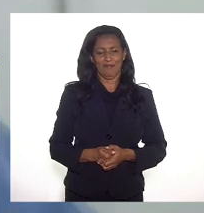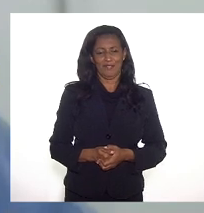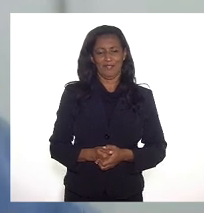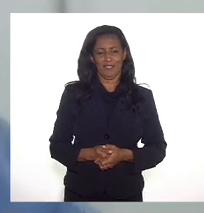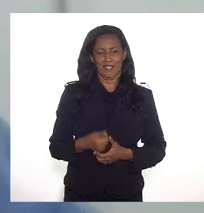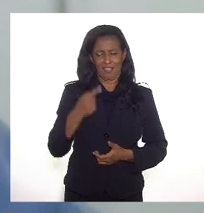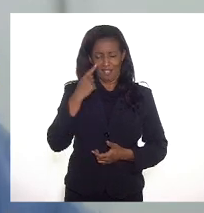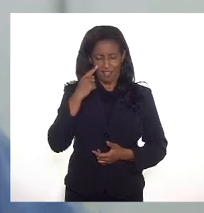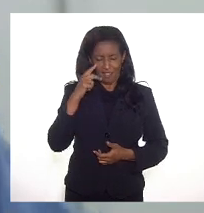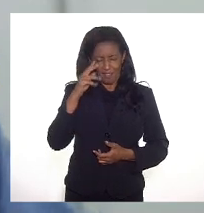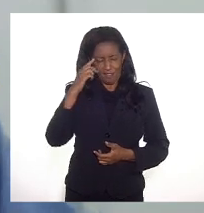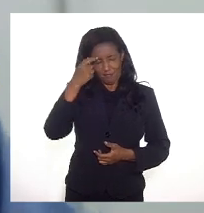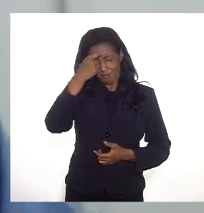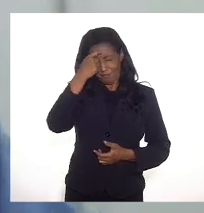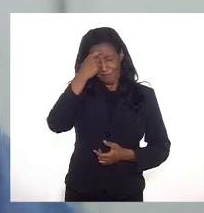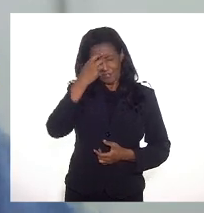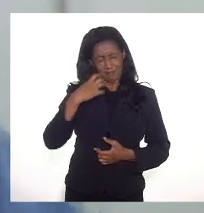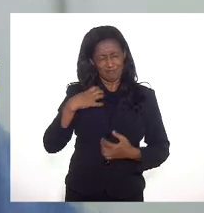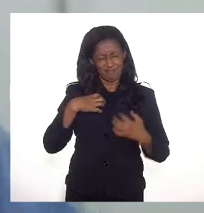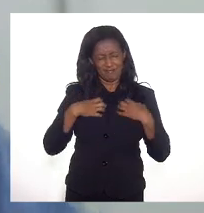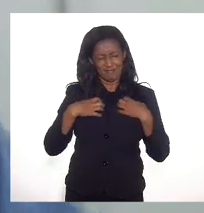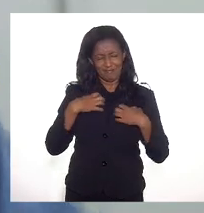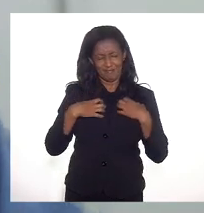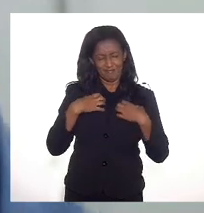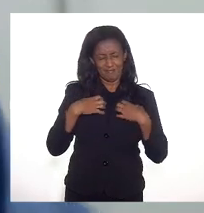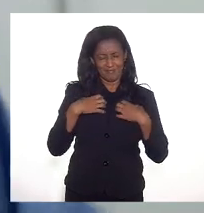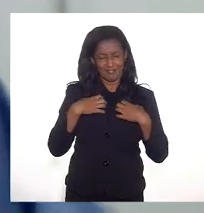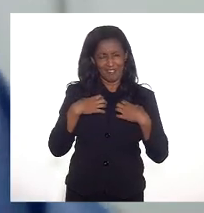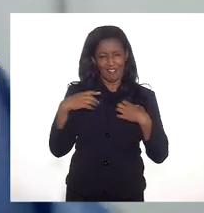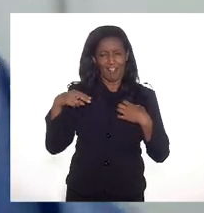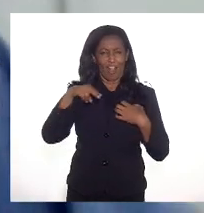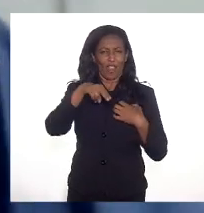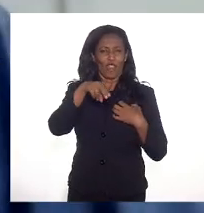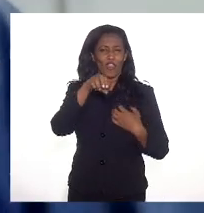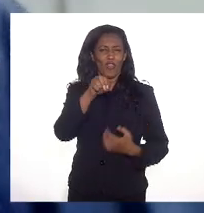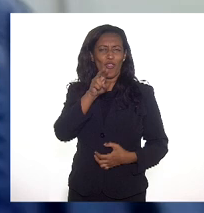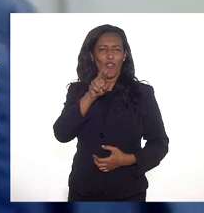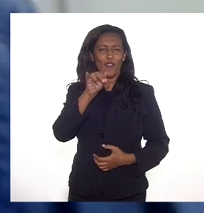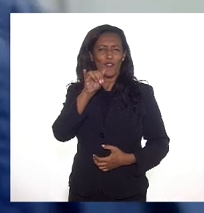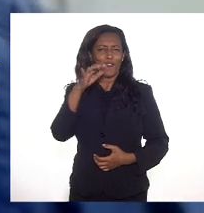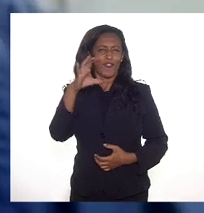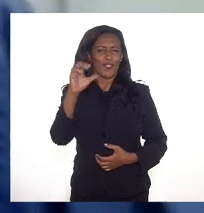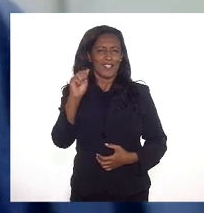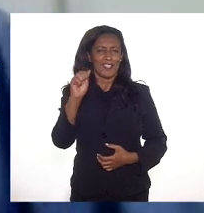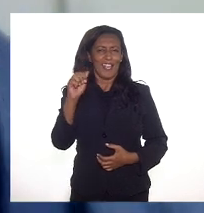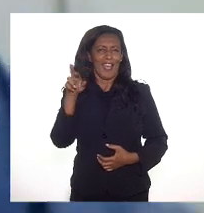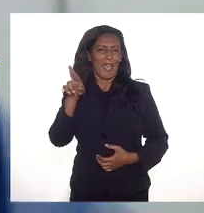na minha memória sentimental, a nossa noviça rebelde.